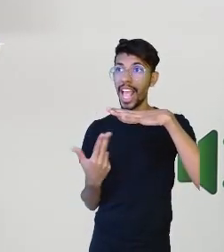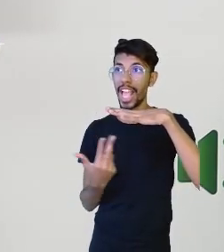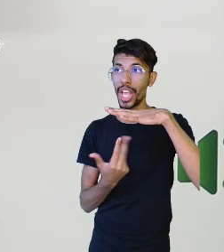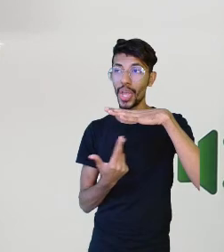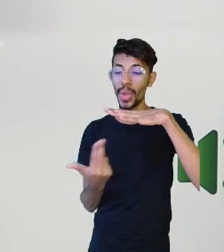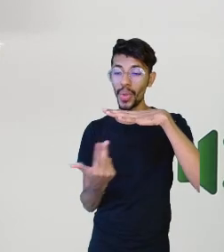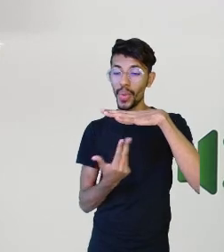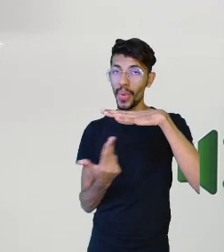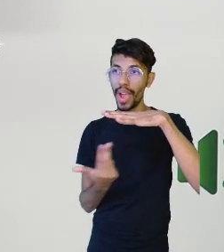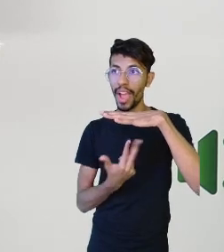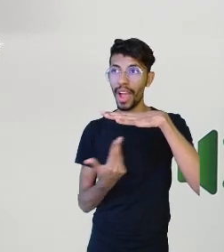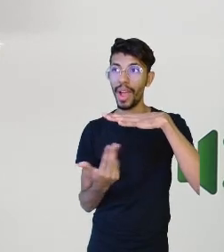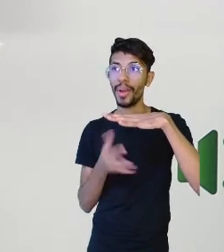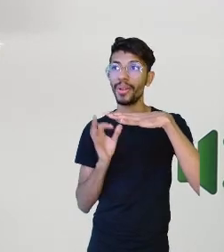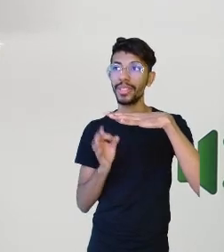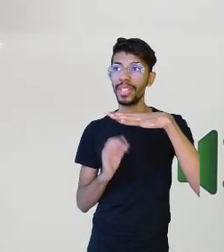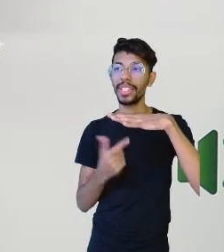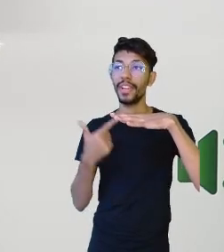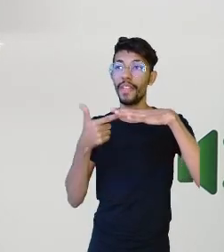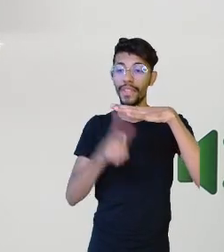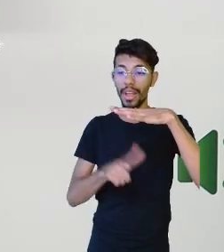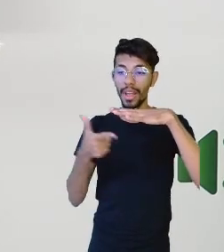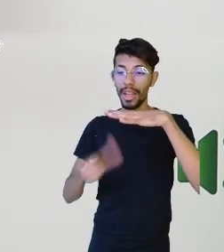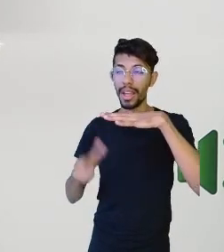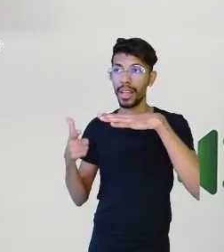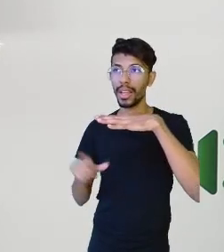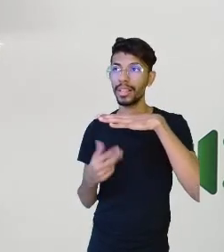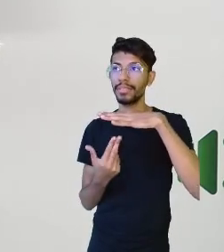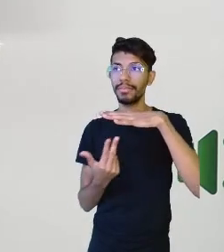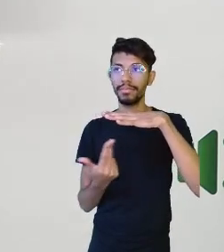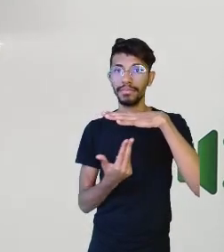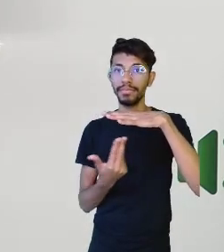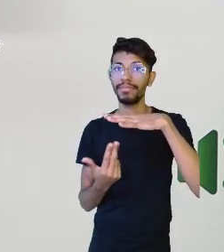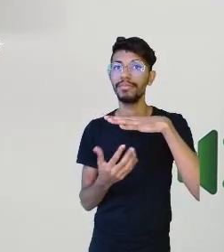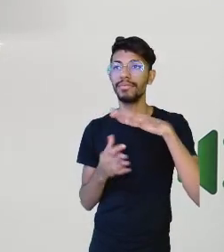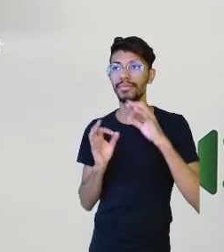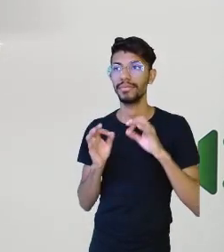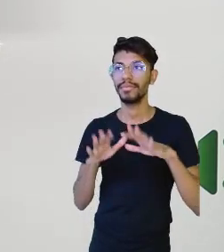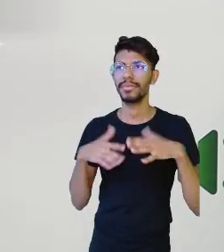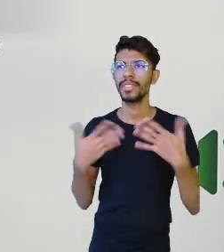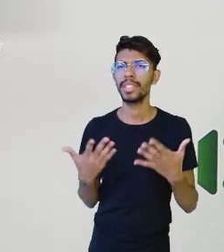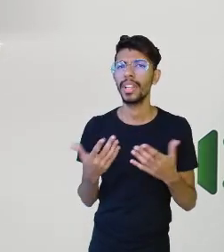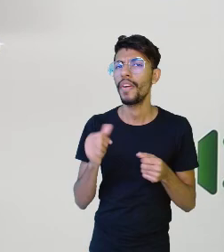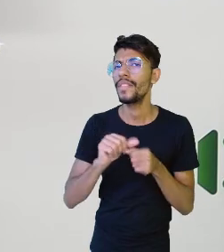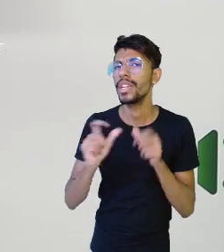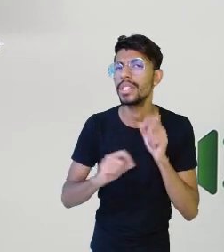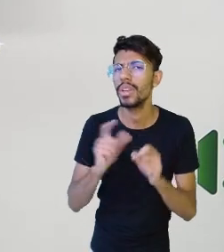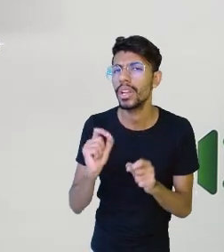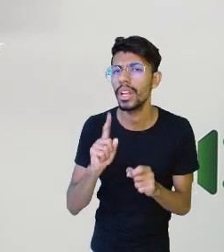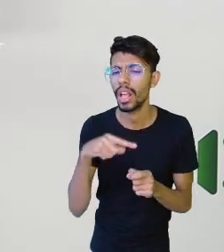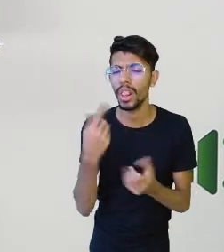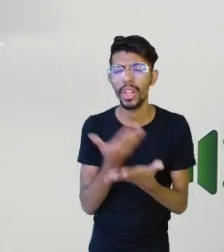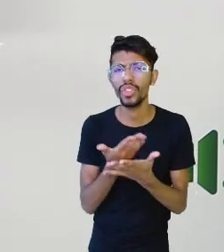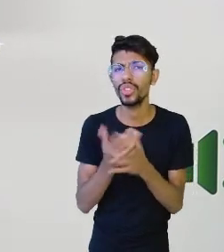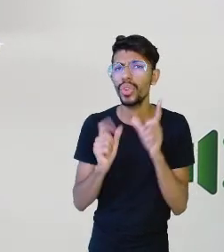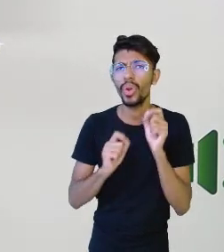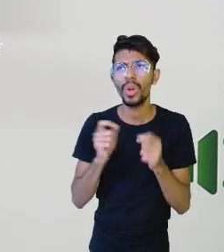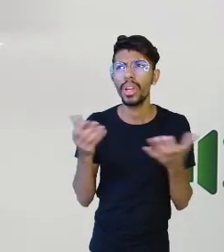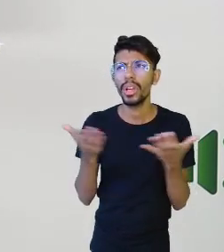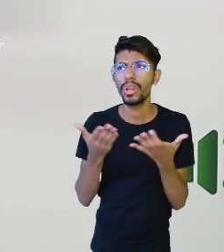meu denominador. E o que é que eu vou fazer aí? A gente trabalhou sobre o que hoje? A gente